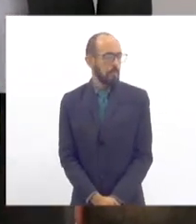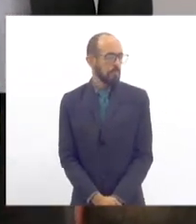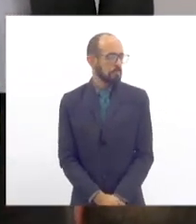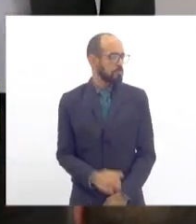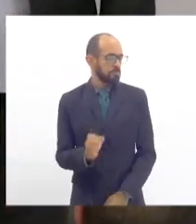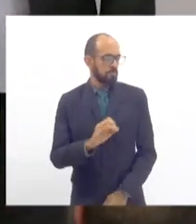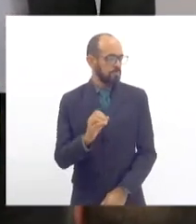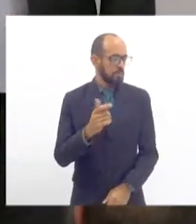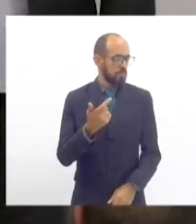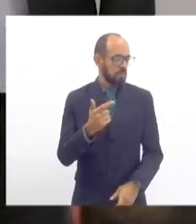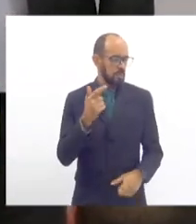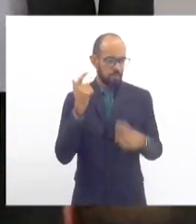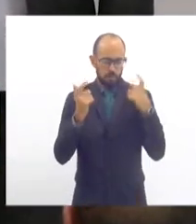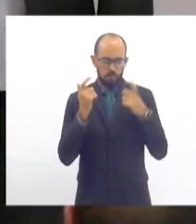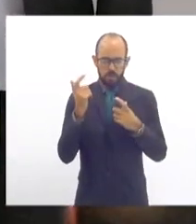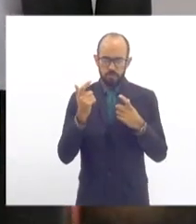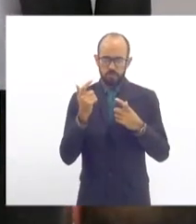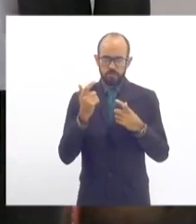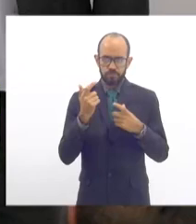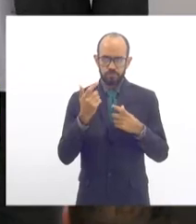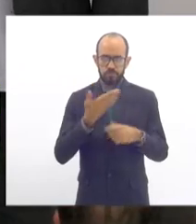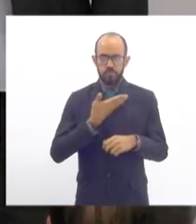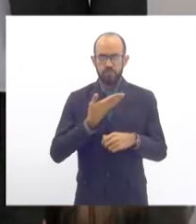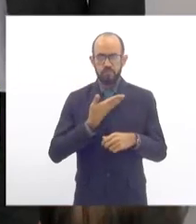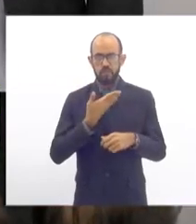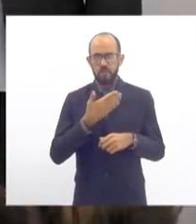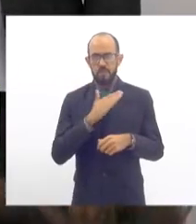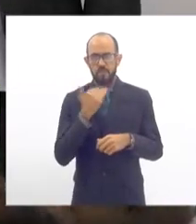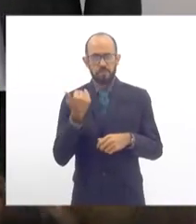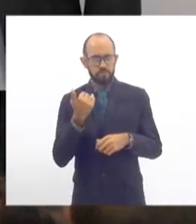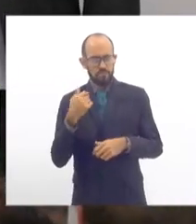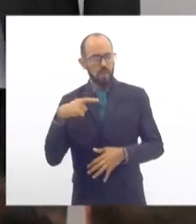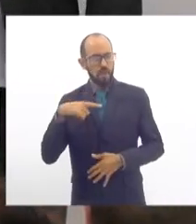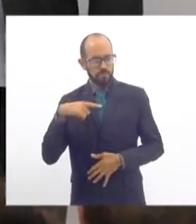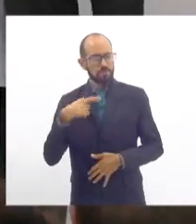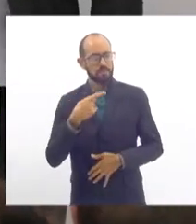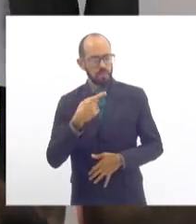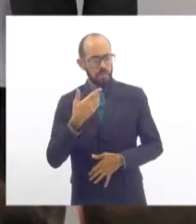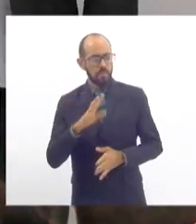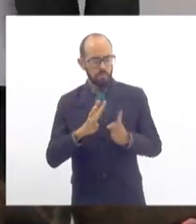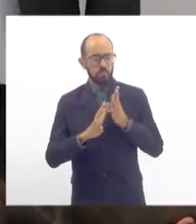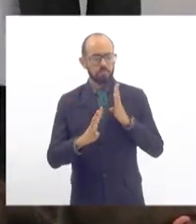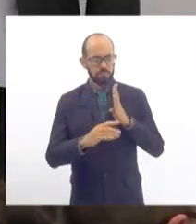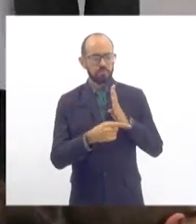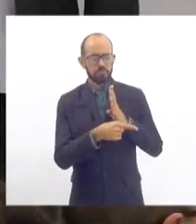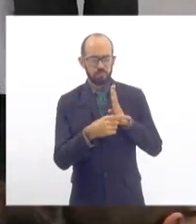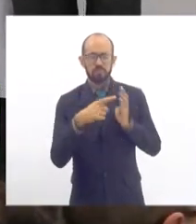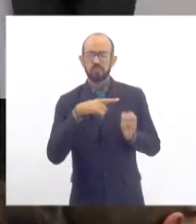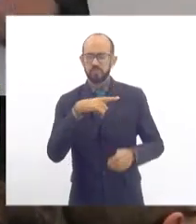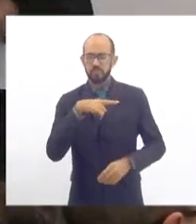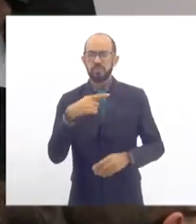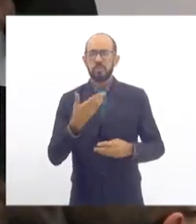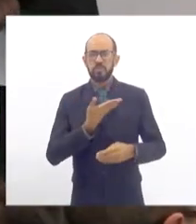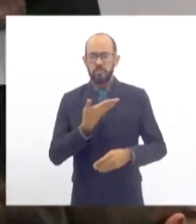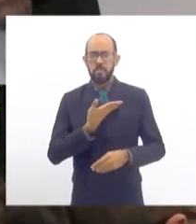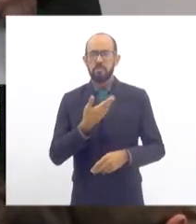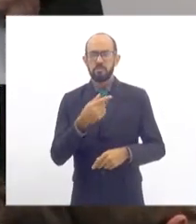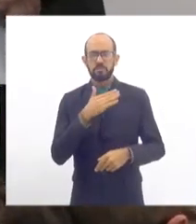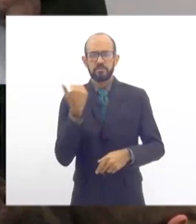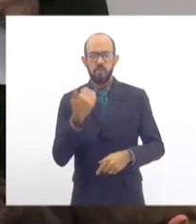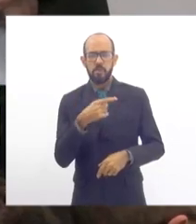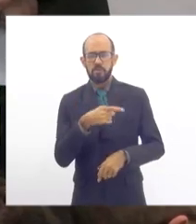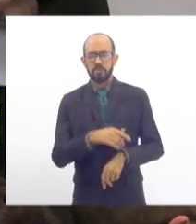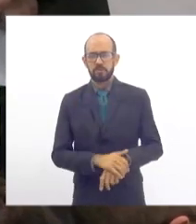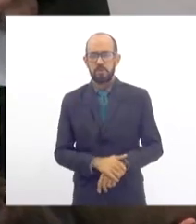não. E os colegas estão morrendo. Os colegas estão morrendo na porta de hospital. Então, eu